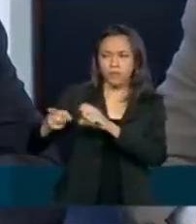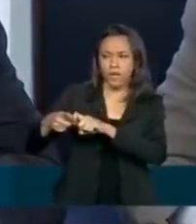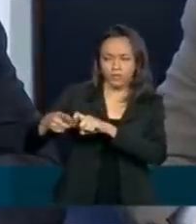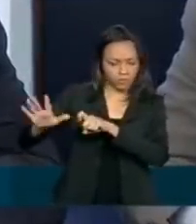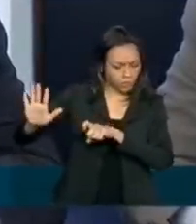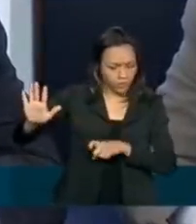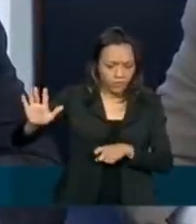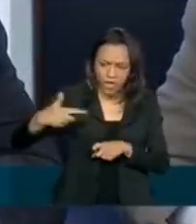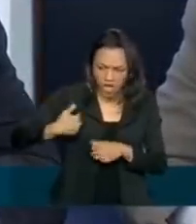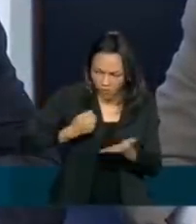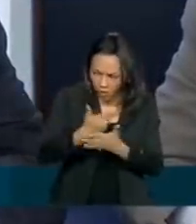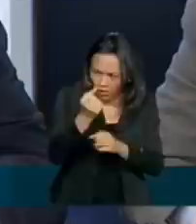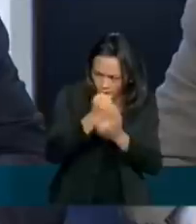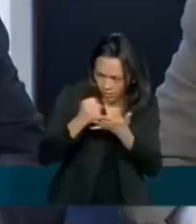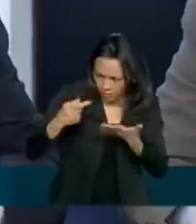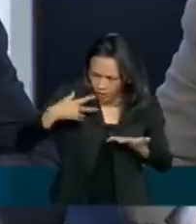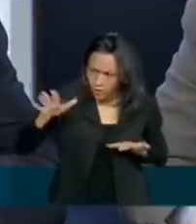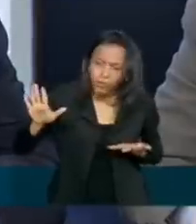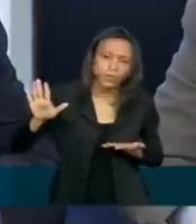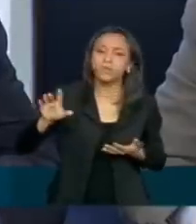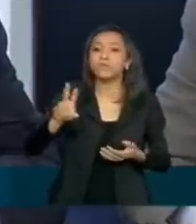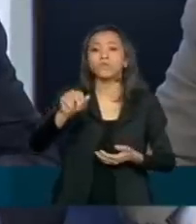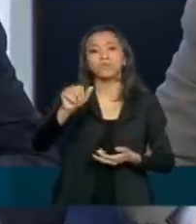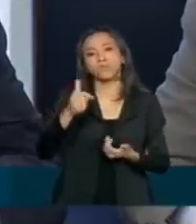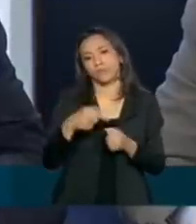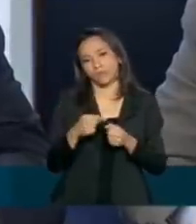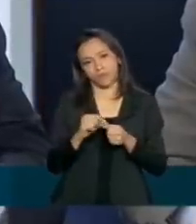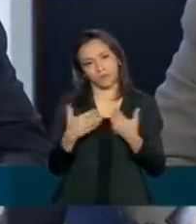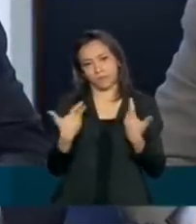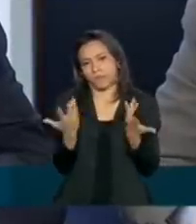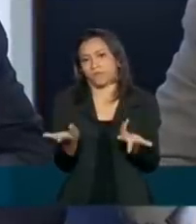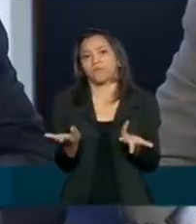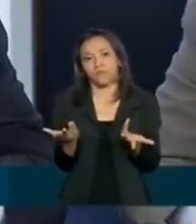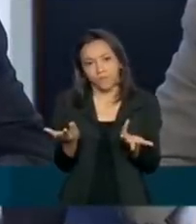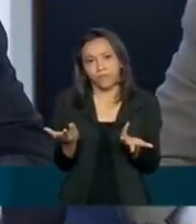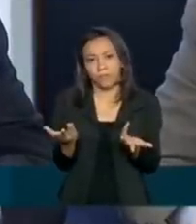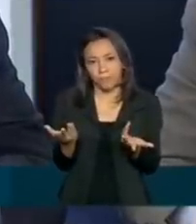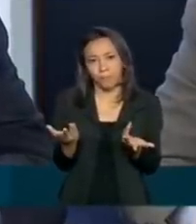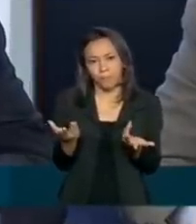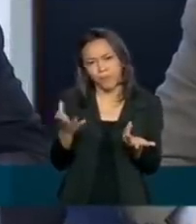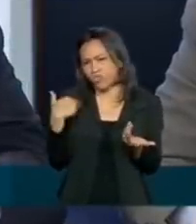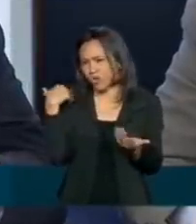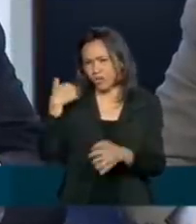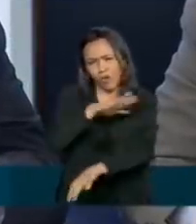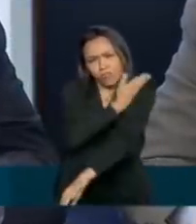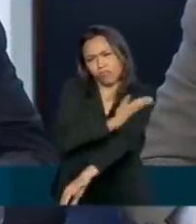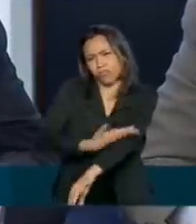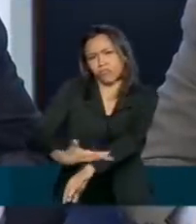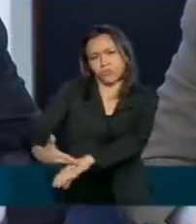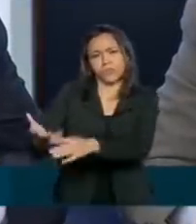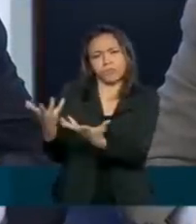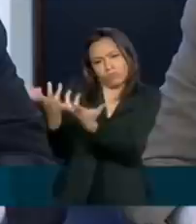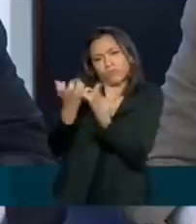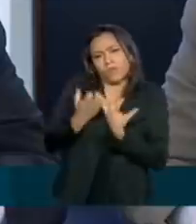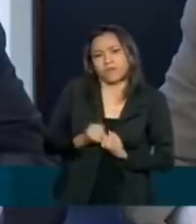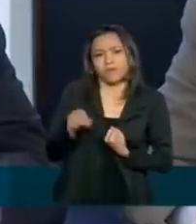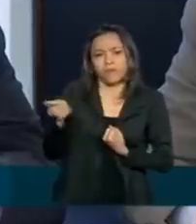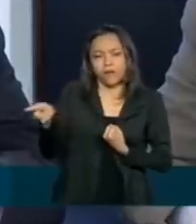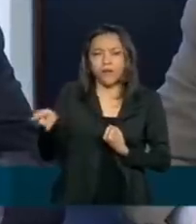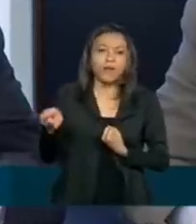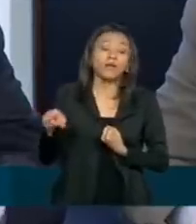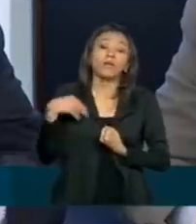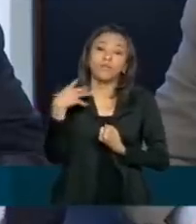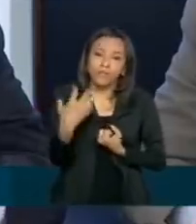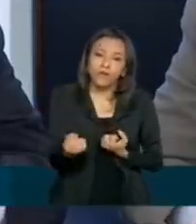reclamamos de comprar o remédio e tomar, ou receber o remédio e tomar, ou injeção. Então, nós vamos receber o nosso diagnóstico,